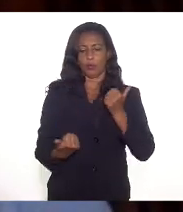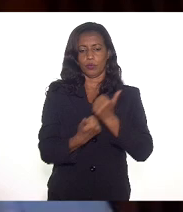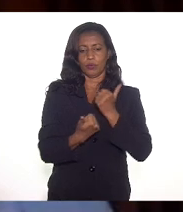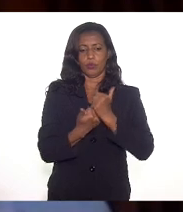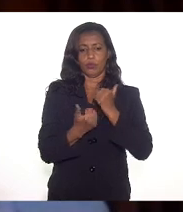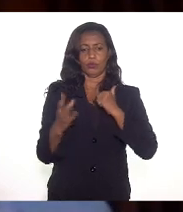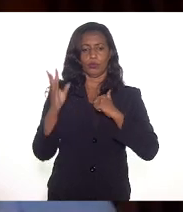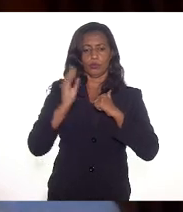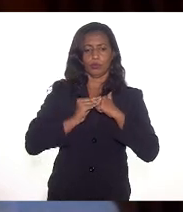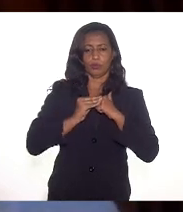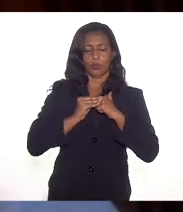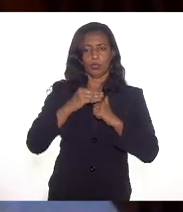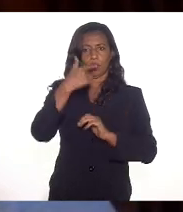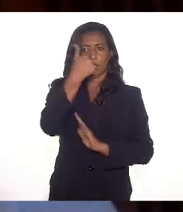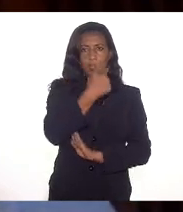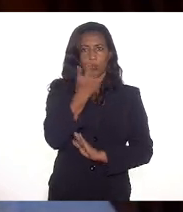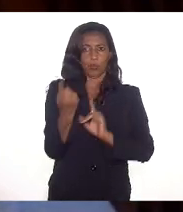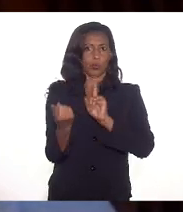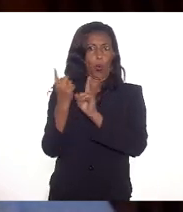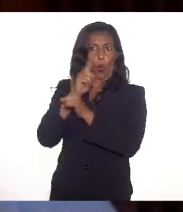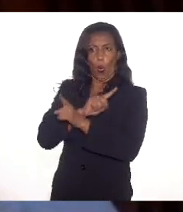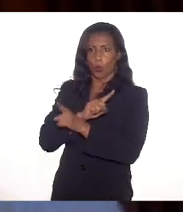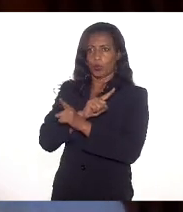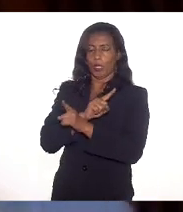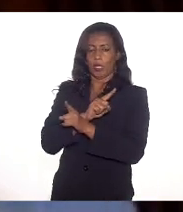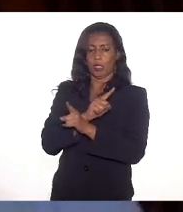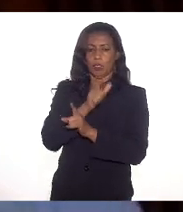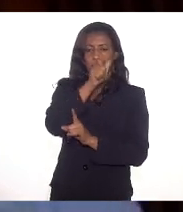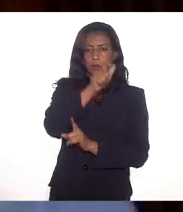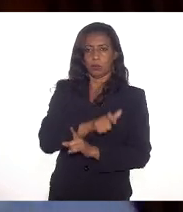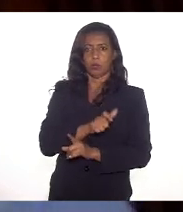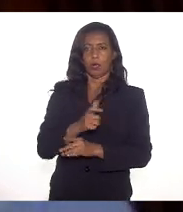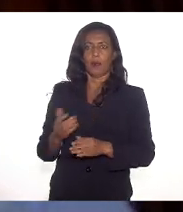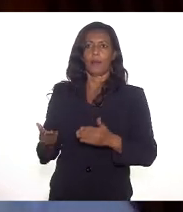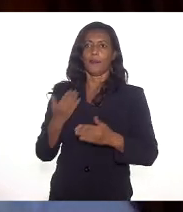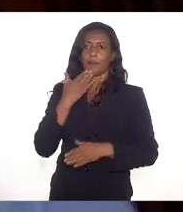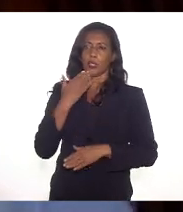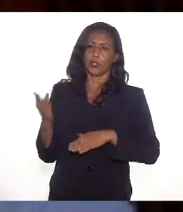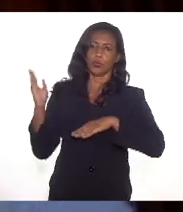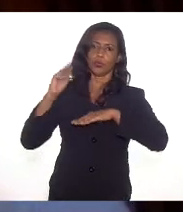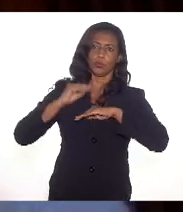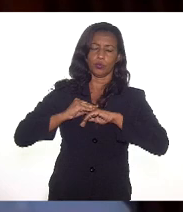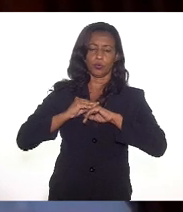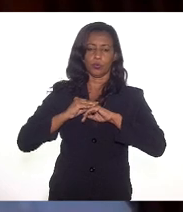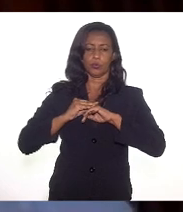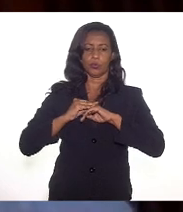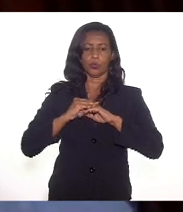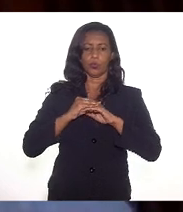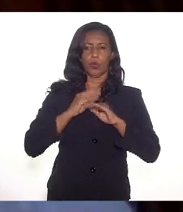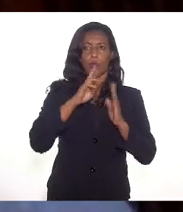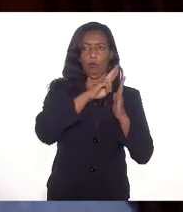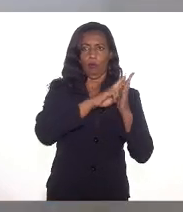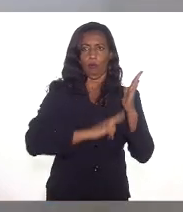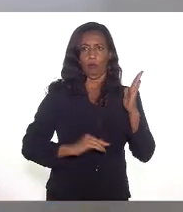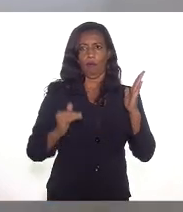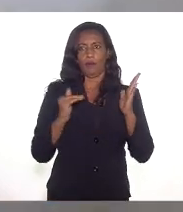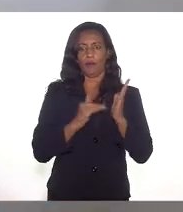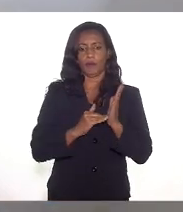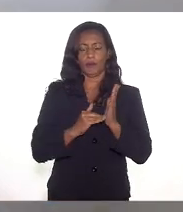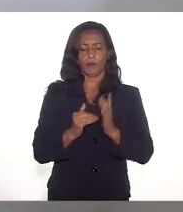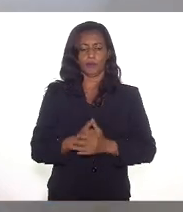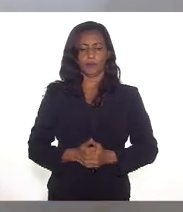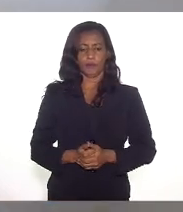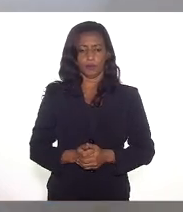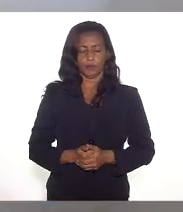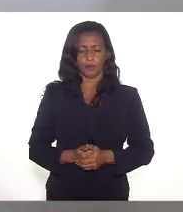aglutinativa da emenda 2, contrária às demais emendas, concluindo por substitutivo, pedindo forma final de redação. Presidência defere pedido de